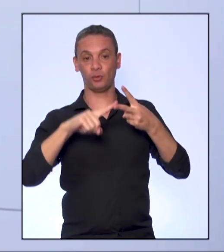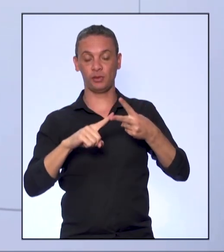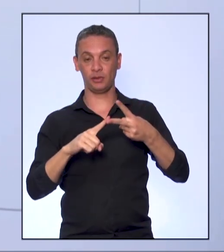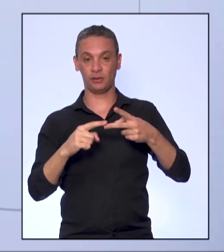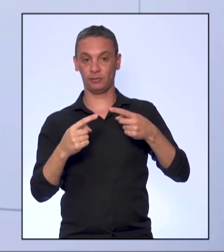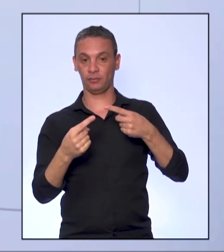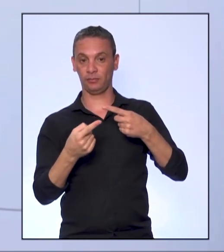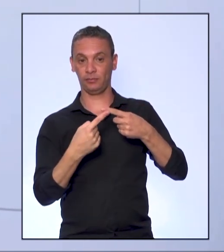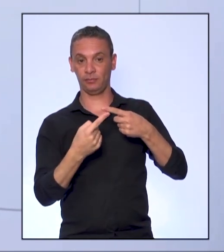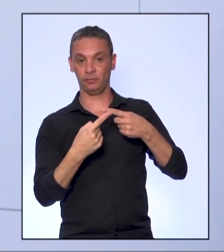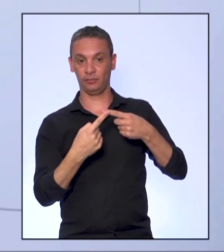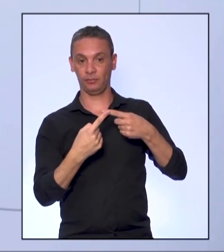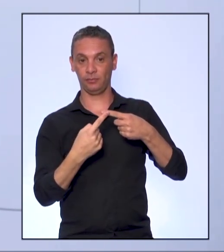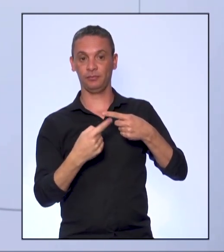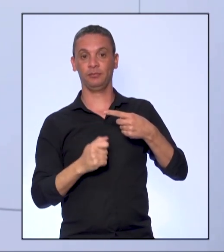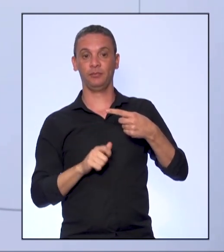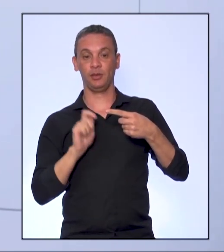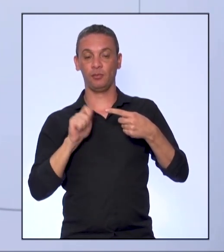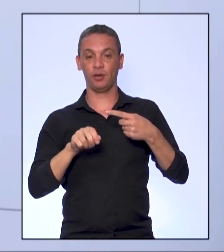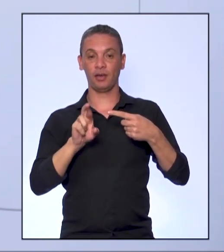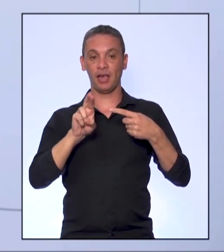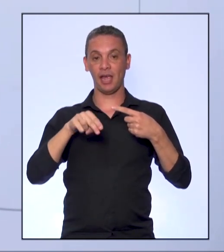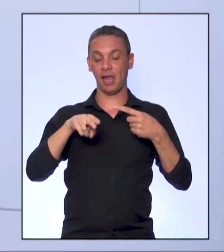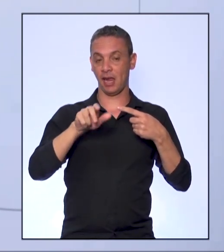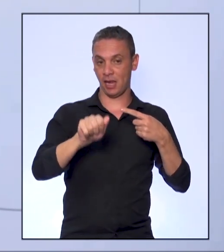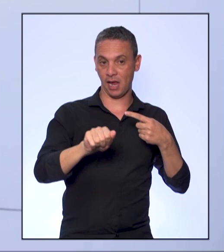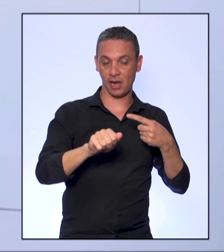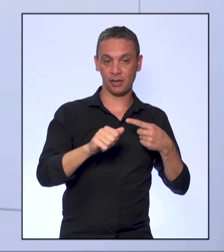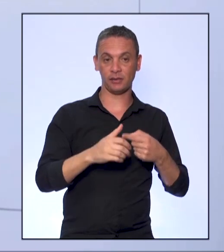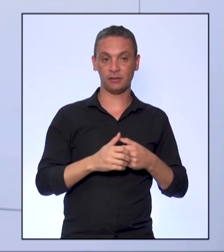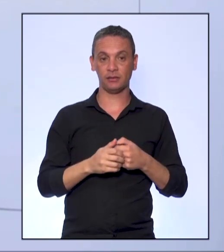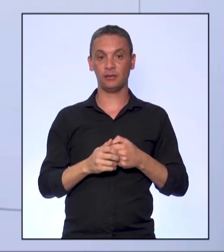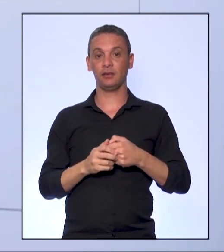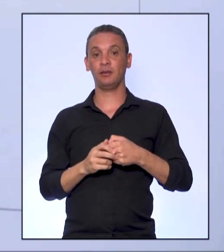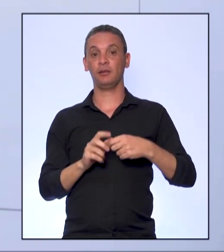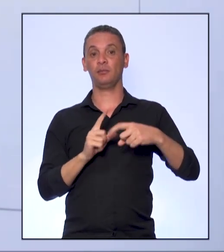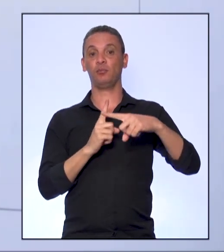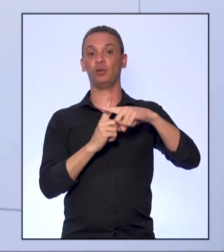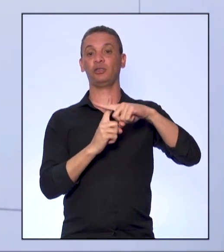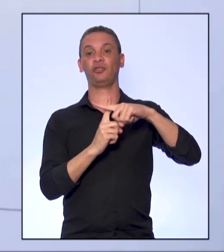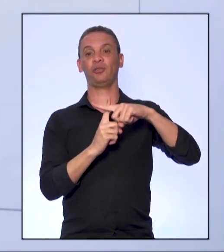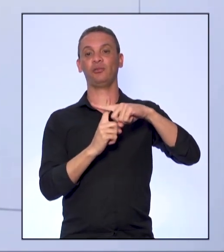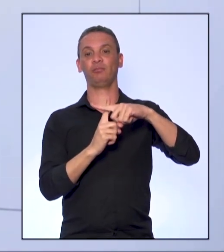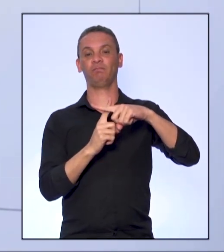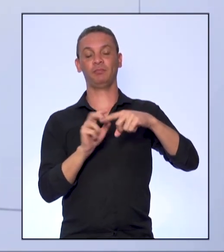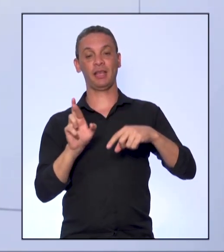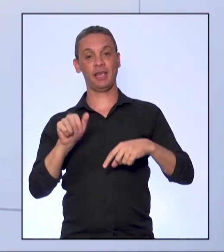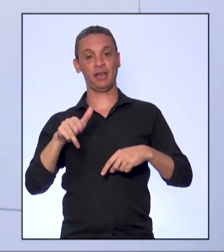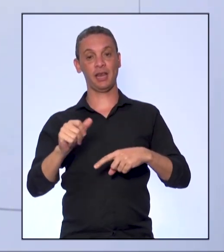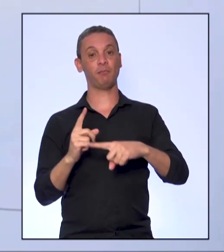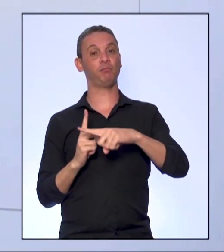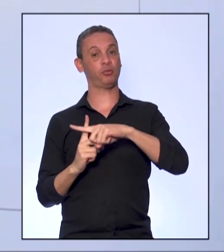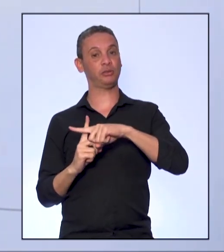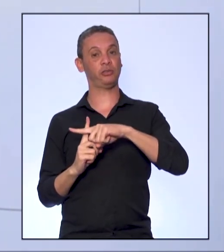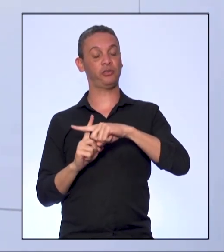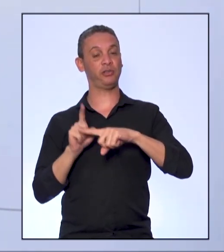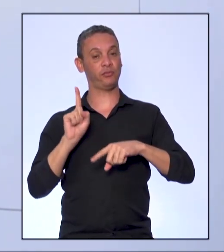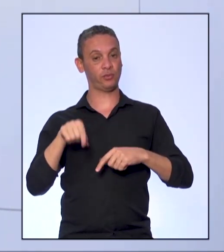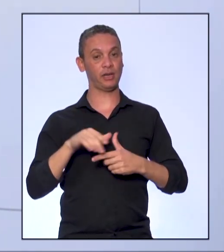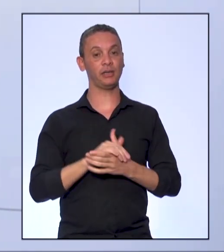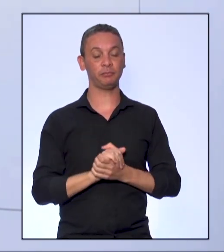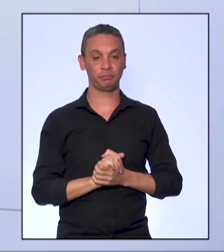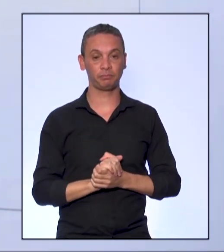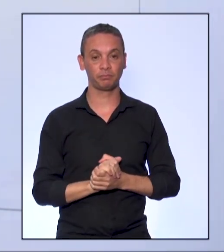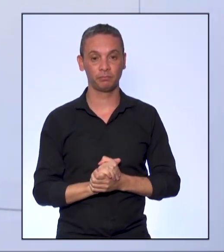RNA. Como eu disse para vocês que ele é um RNA o quê? Positivo, bora colocar aqui, no caso